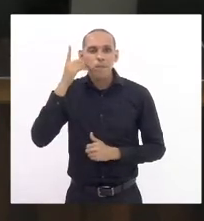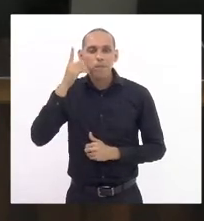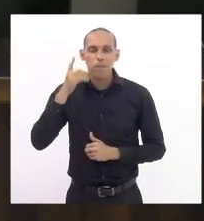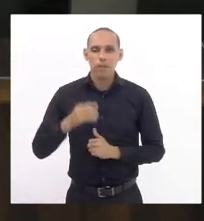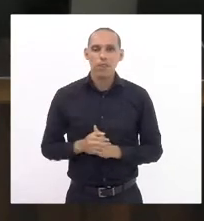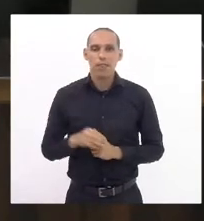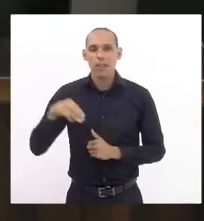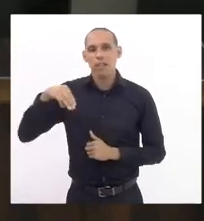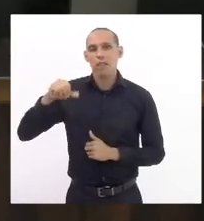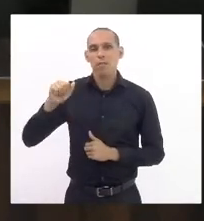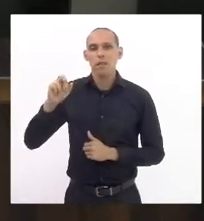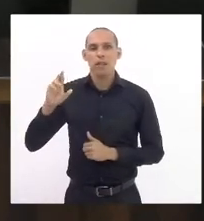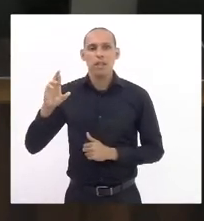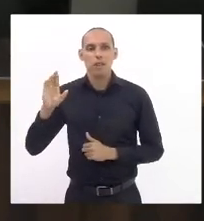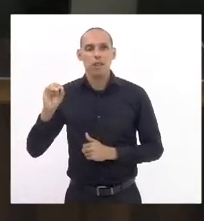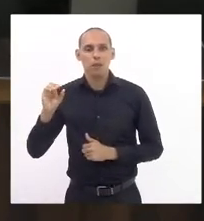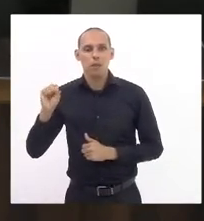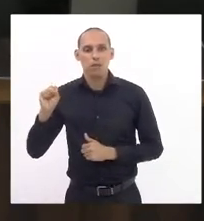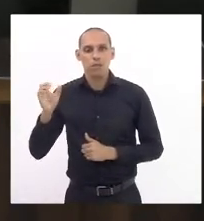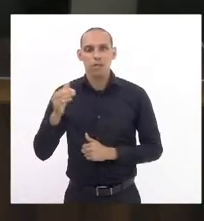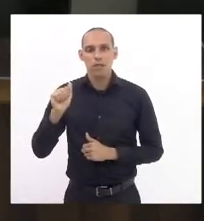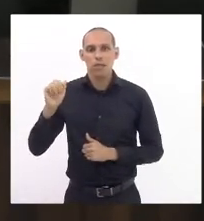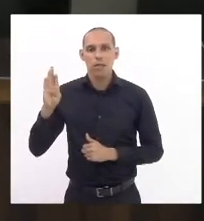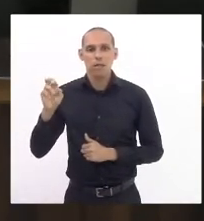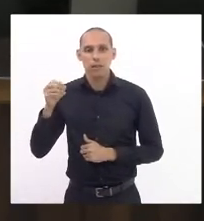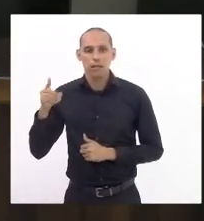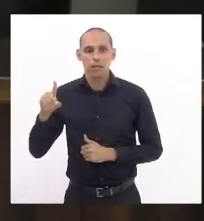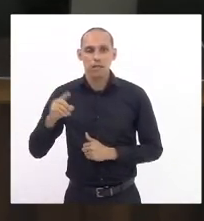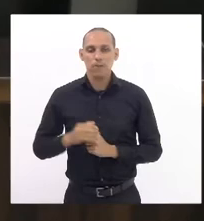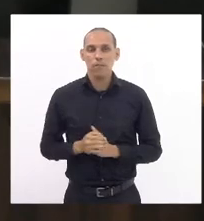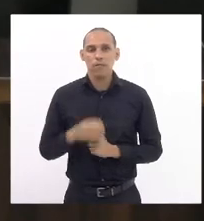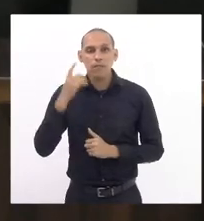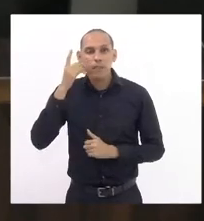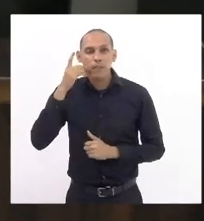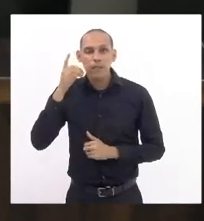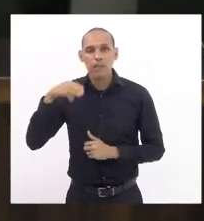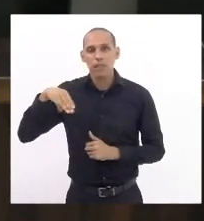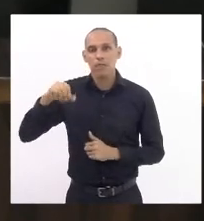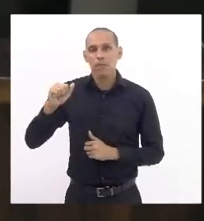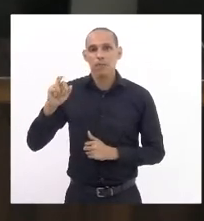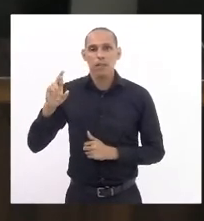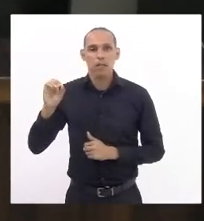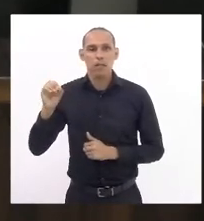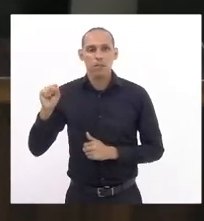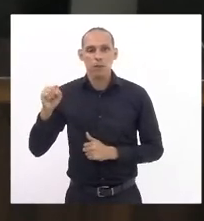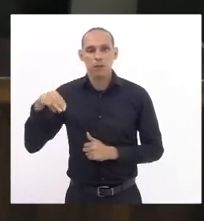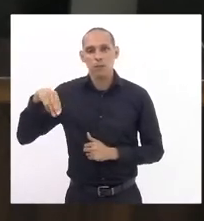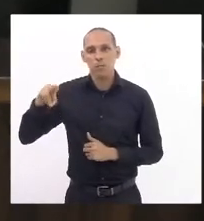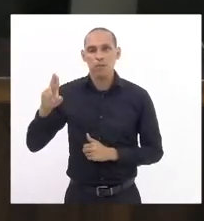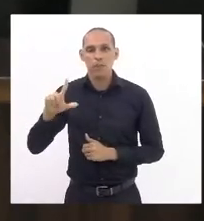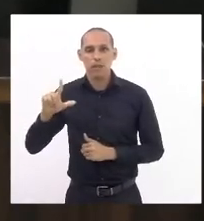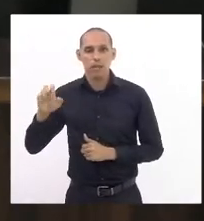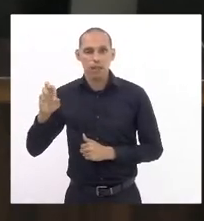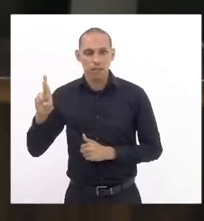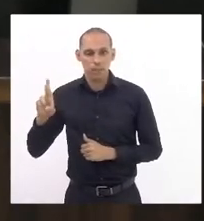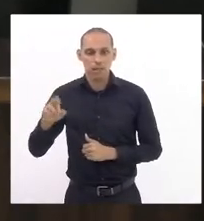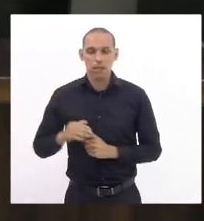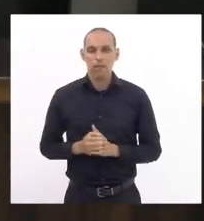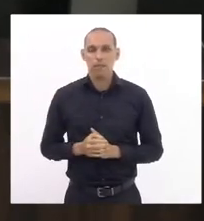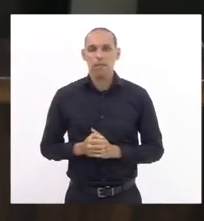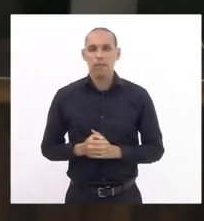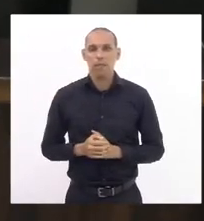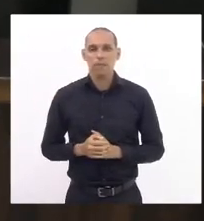Deputado Marcos Abraão. Deputado Marcos Abraão. Deputado Marcos Miller. Deputado Marcos